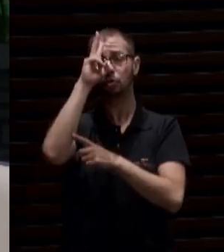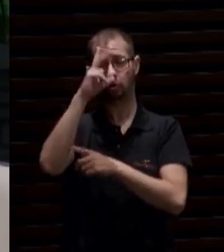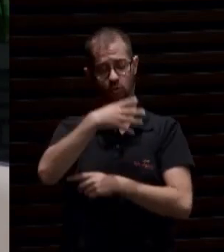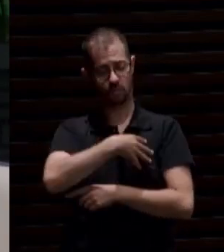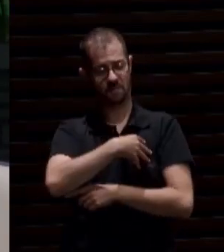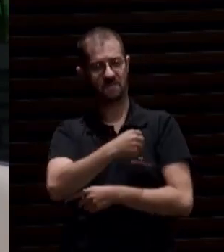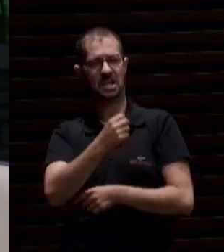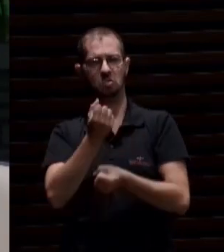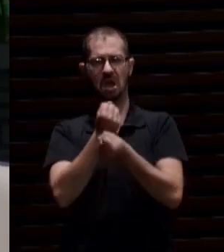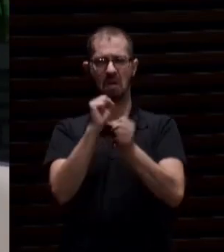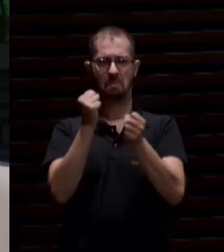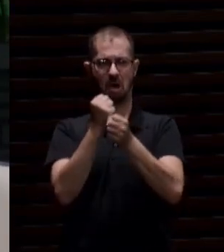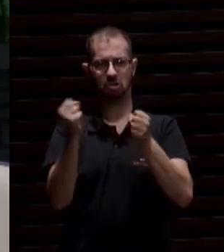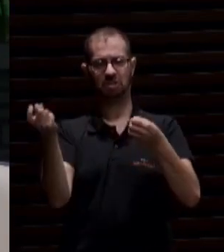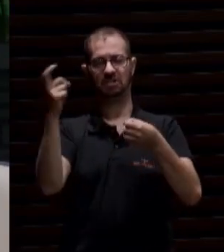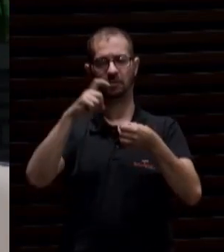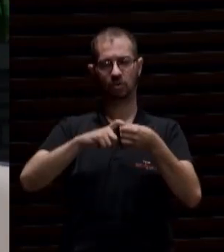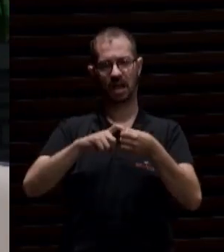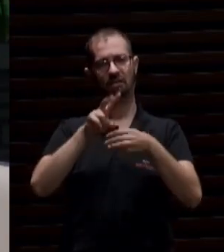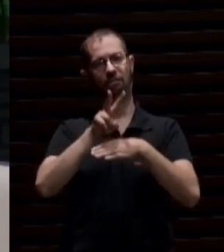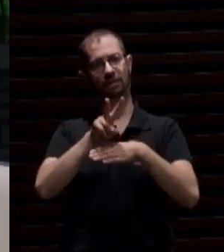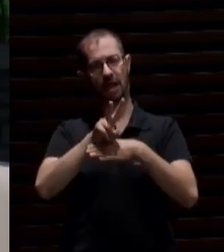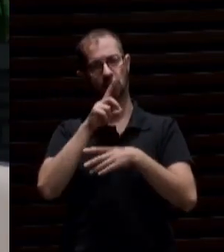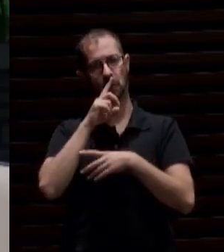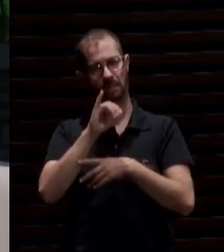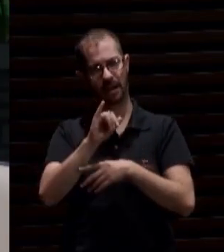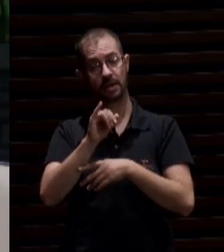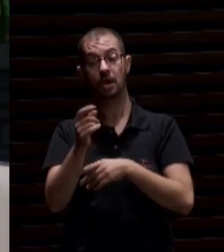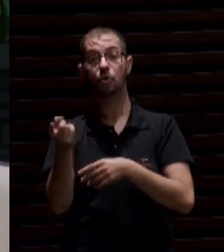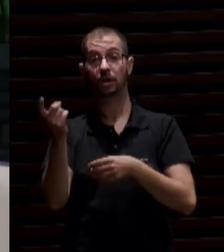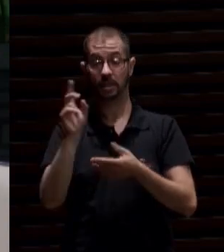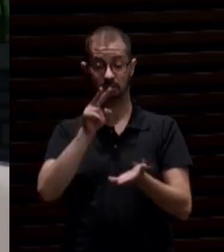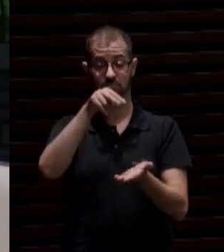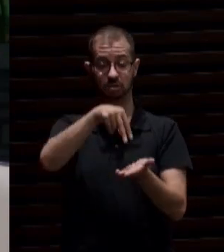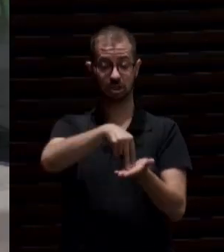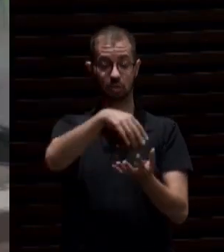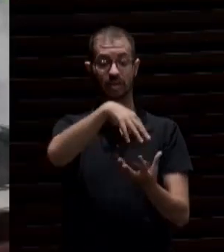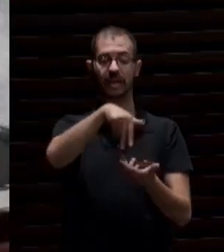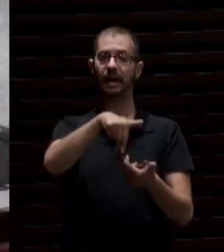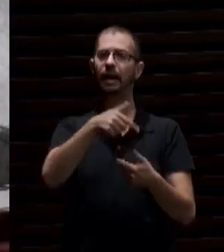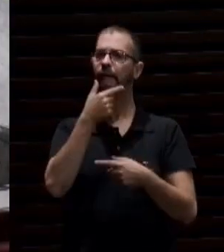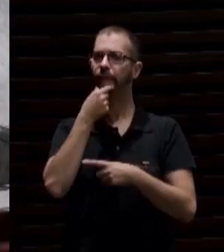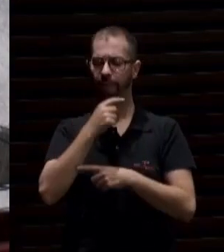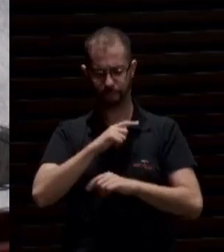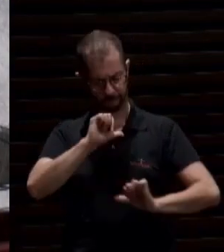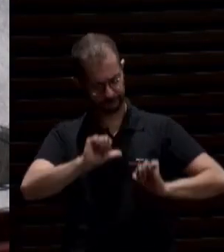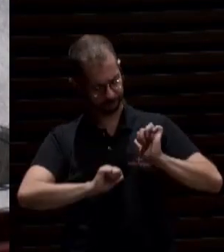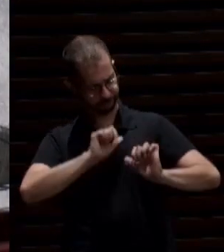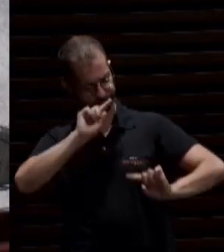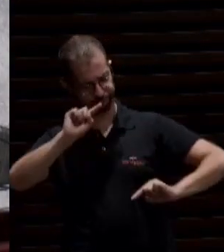rebelde que devia voltar ao cuidado de seu pai. Quando ele chegou em terra seca, ele era um homem completamente transformado pelo